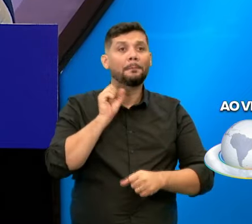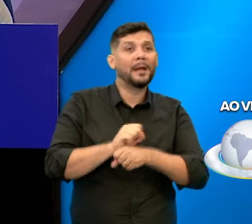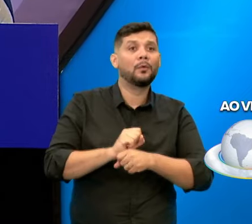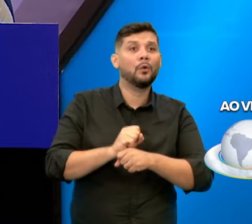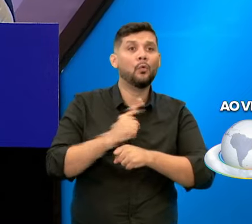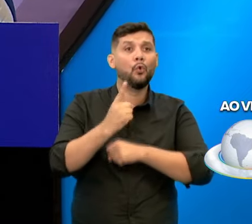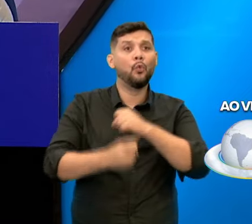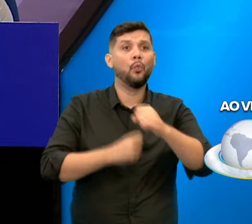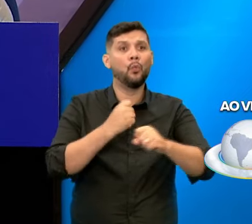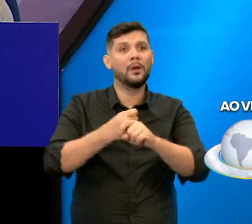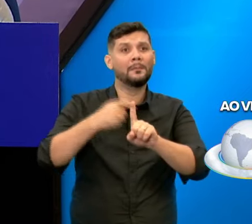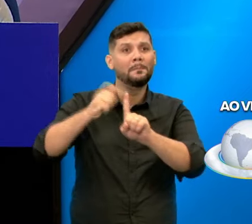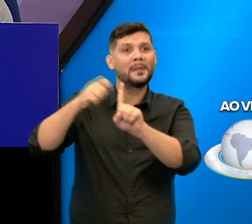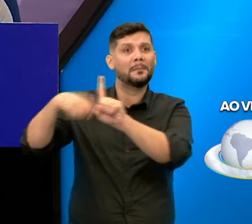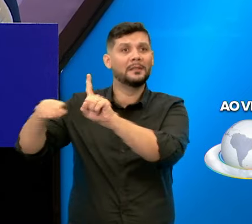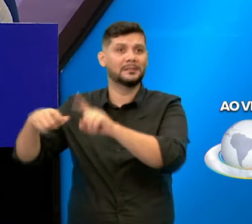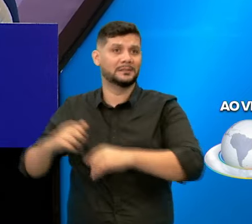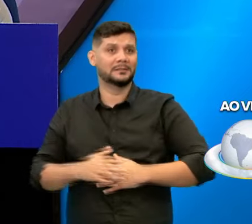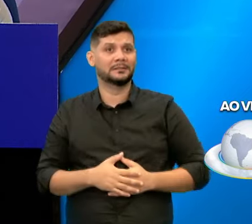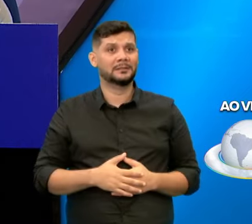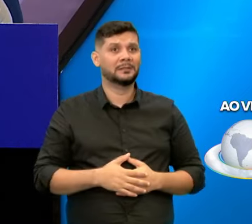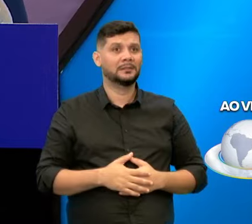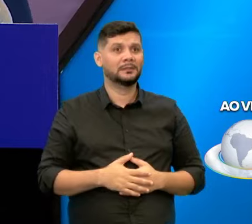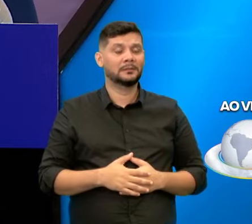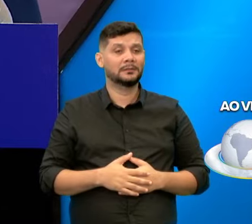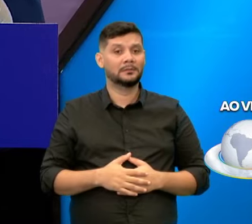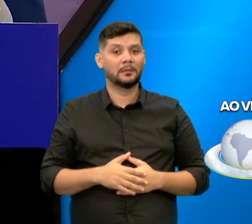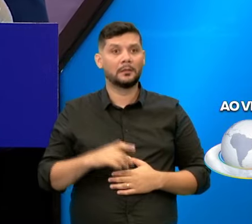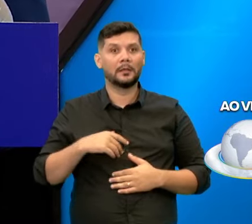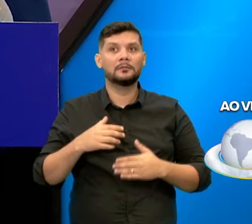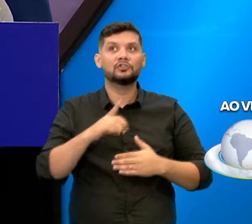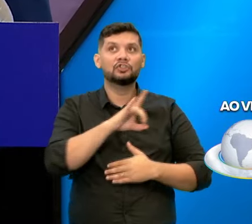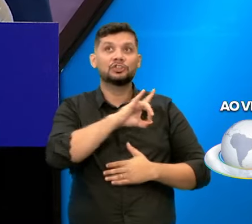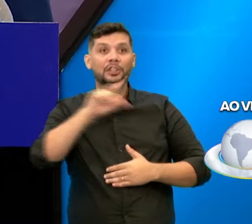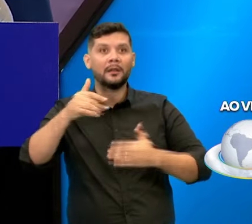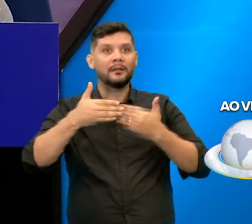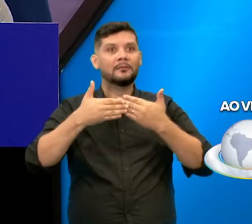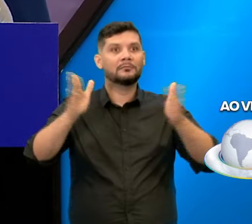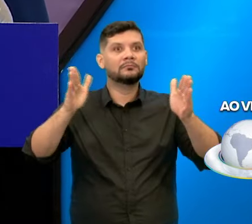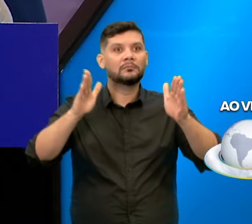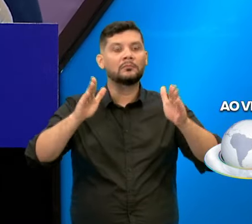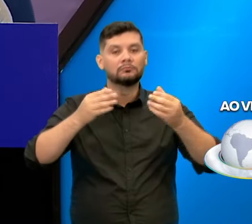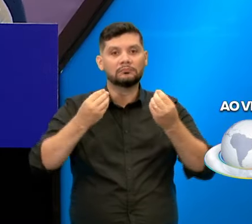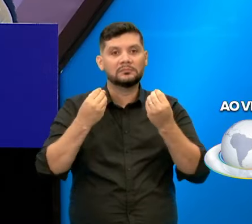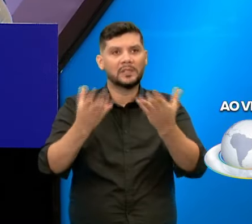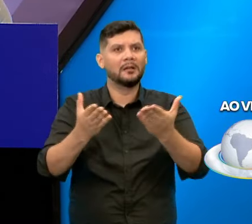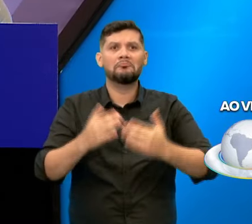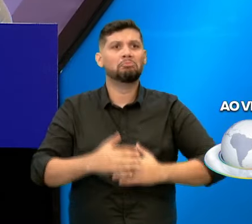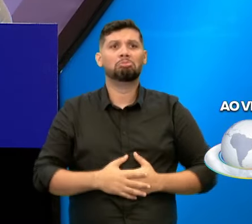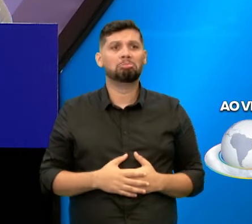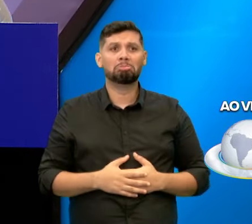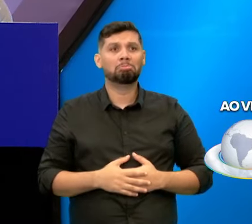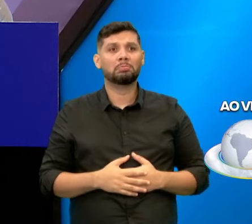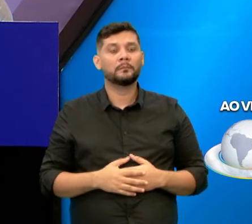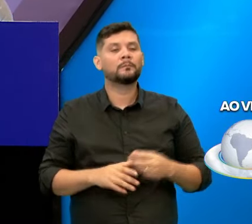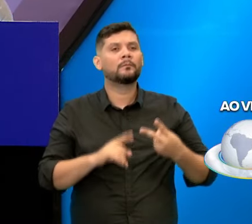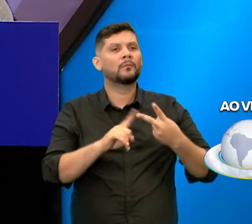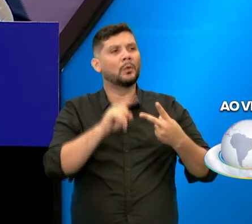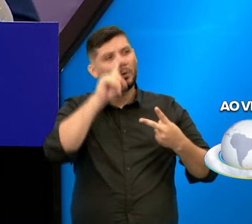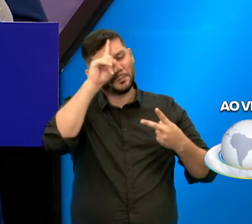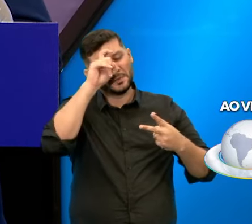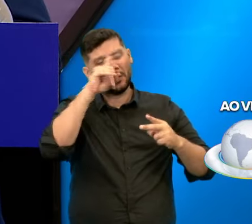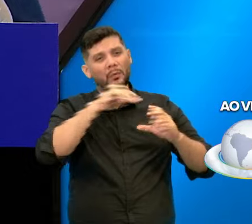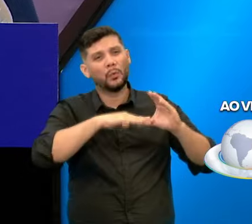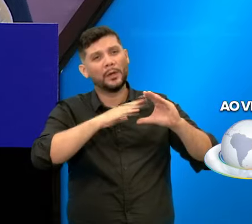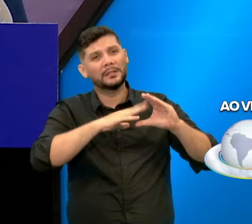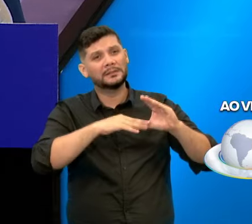não tem sequer previsão de entrega. Então, candidato, me diga além disso, quando é que vocês vão entregar o hospital da UES